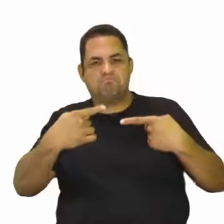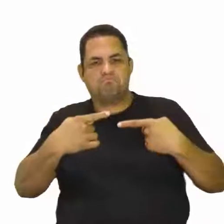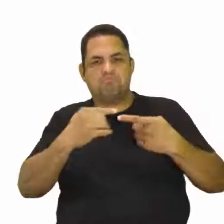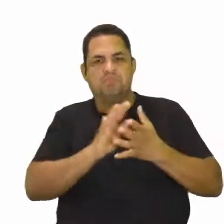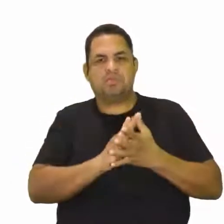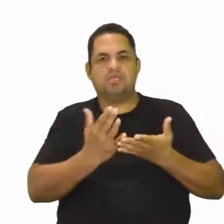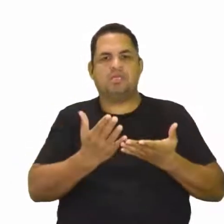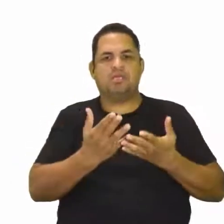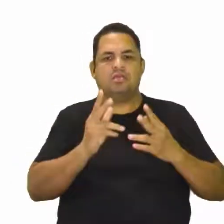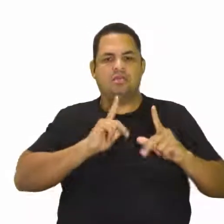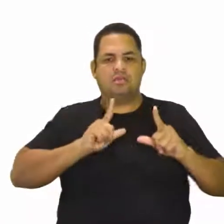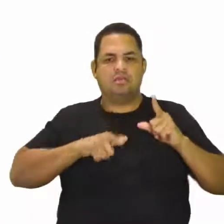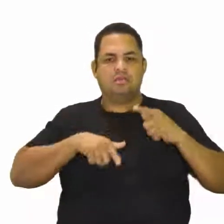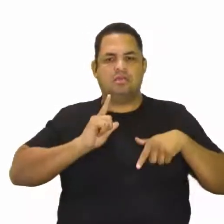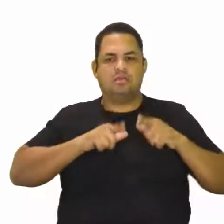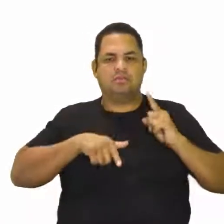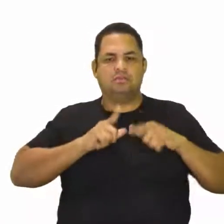Árabe-israelense.